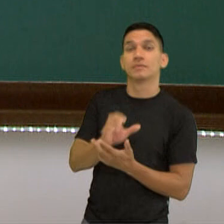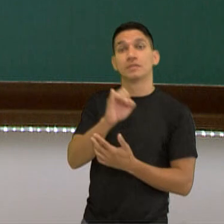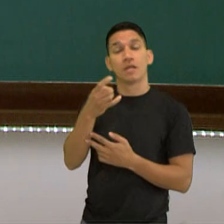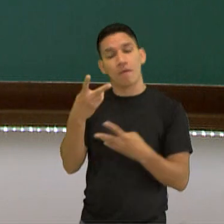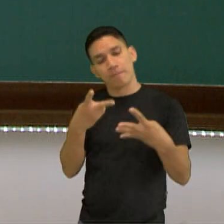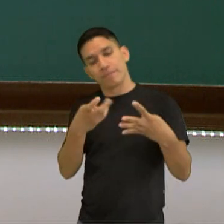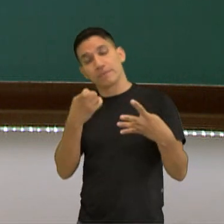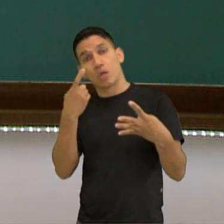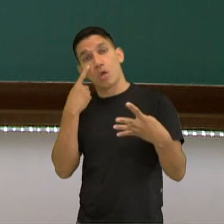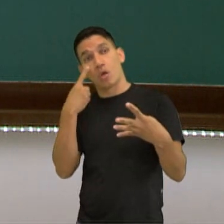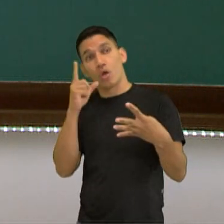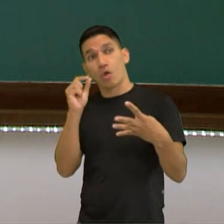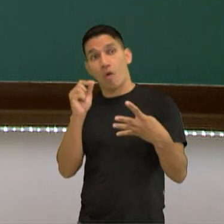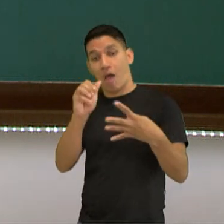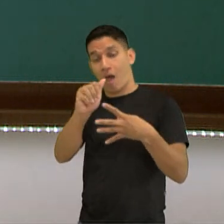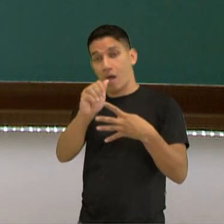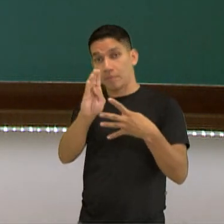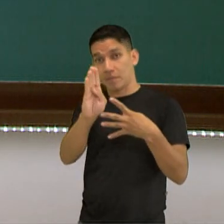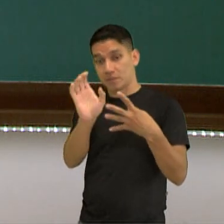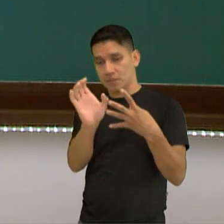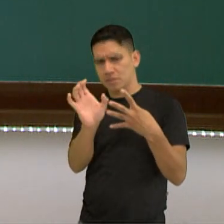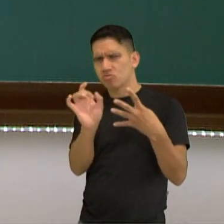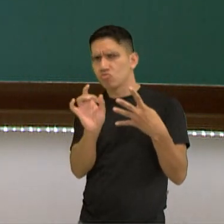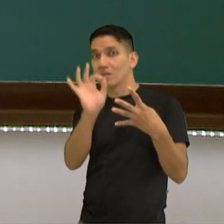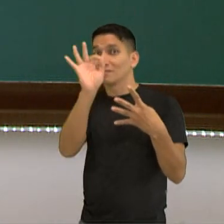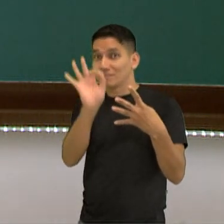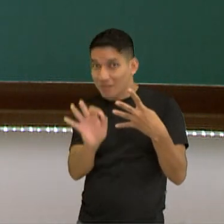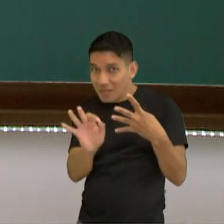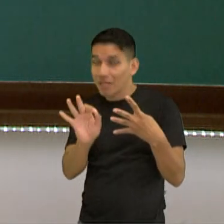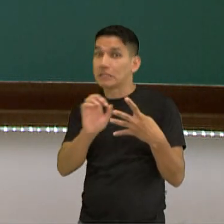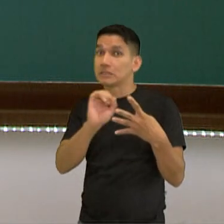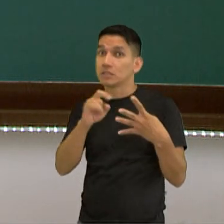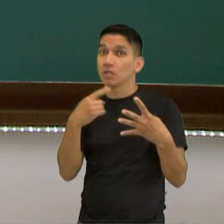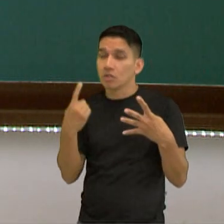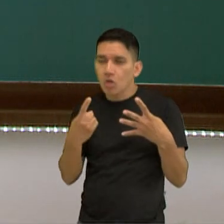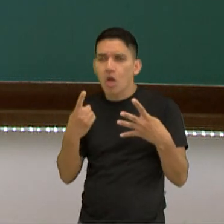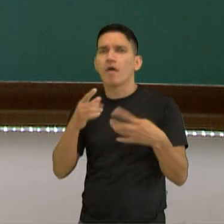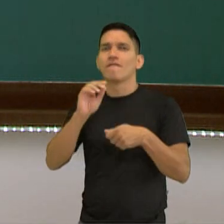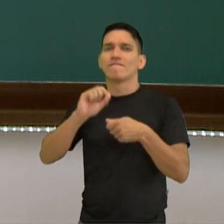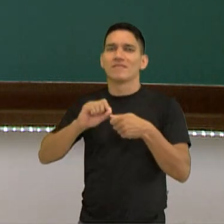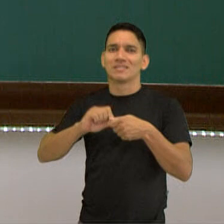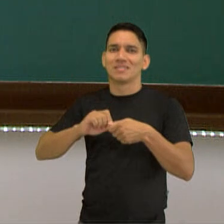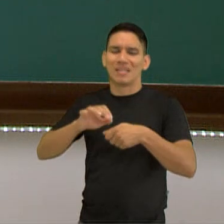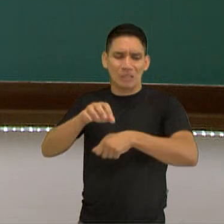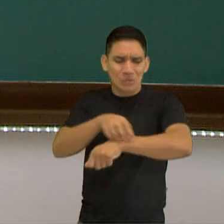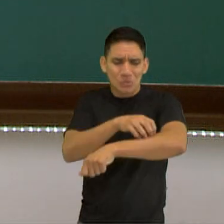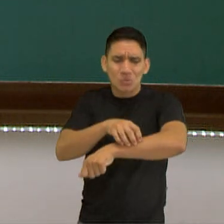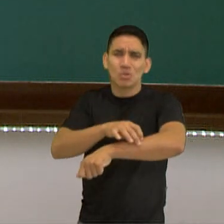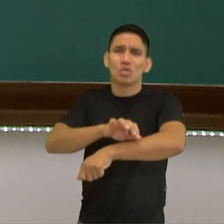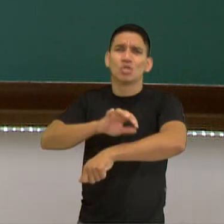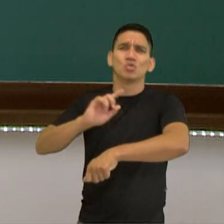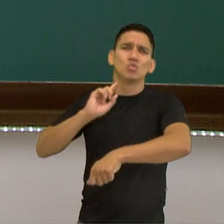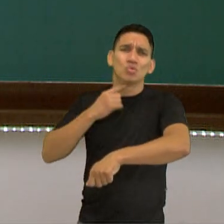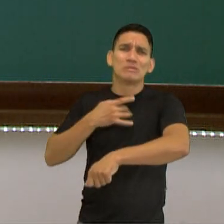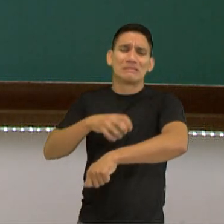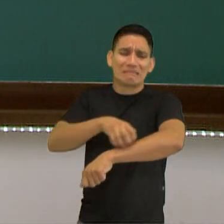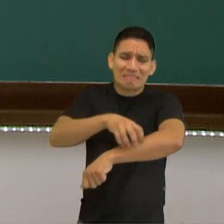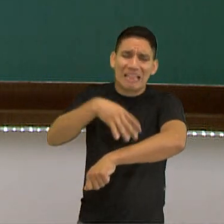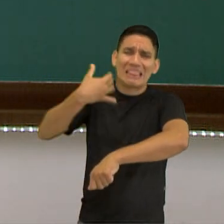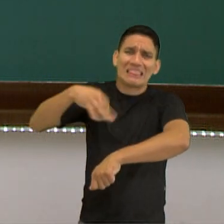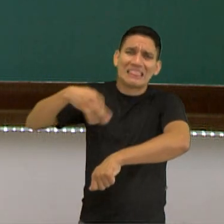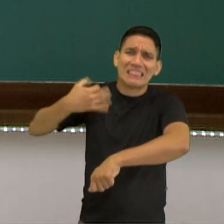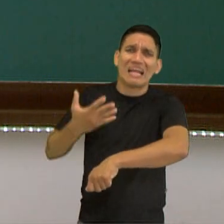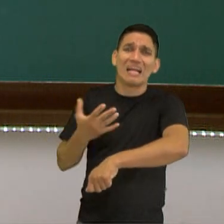olhar a B e a C, elas estão corretas quando nós fazemos um machucado. A gente deve lavar bem a